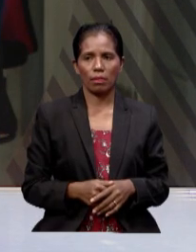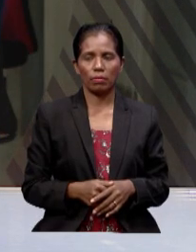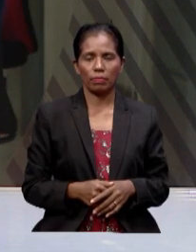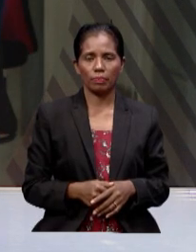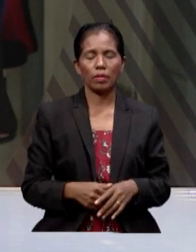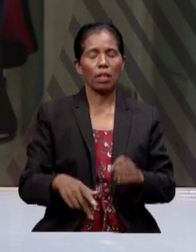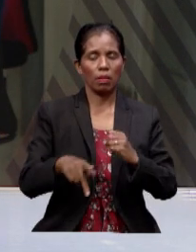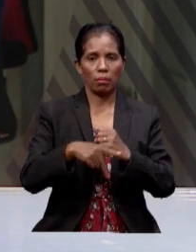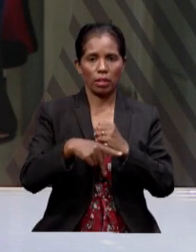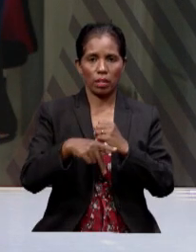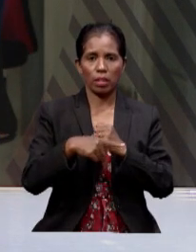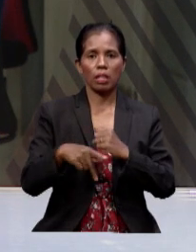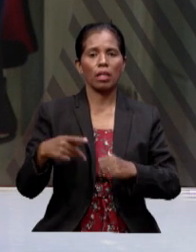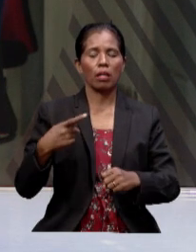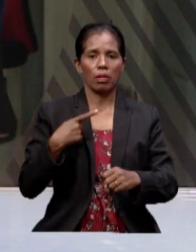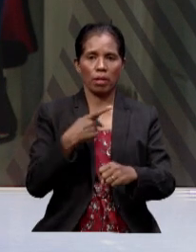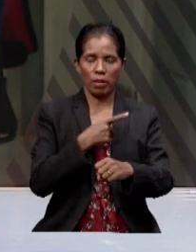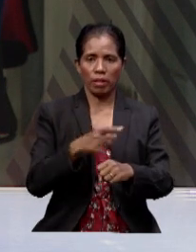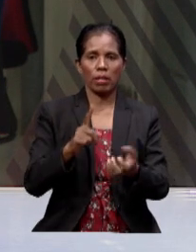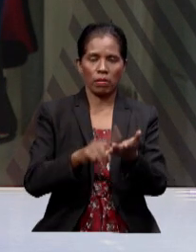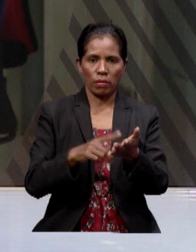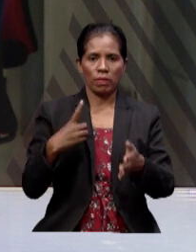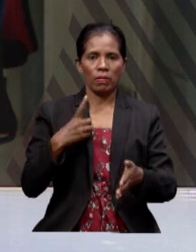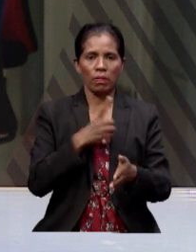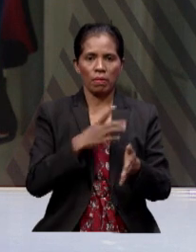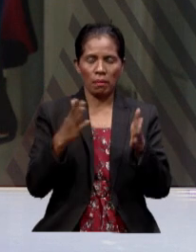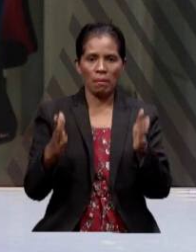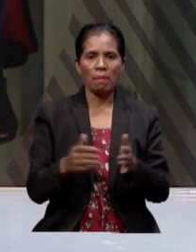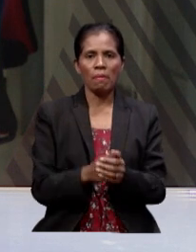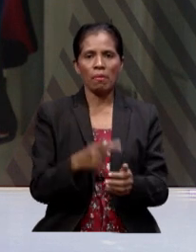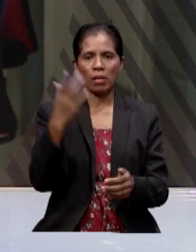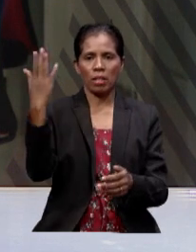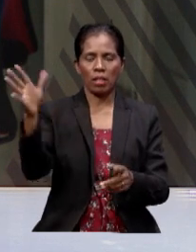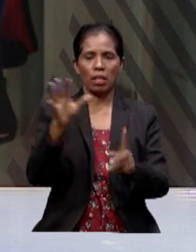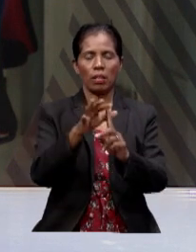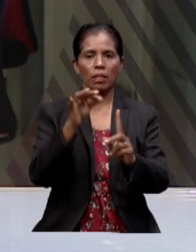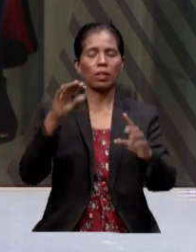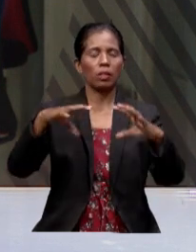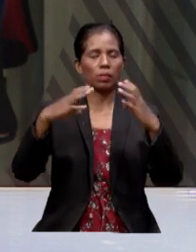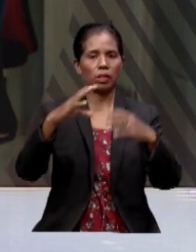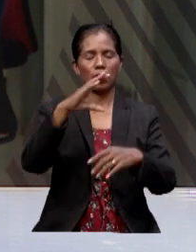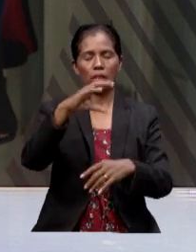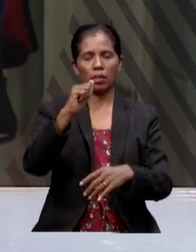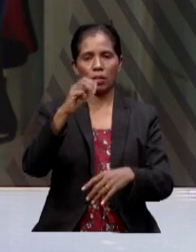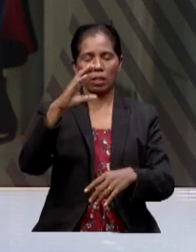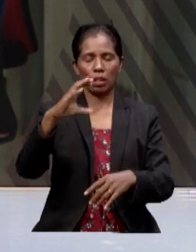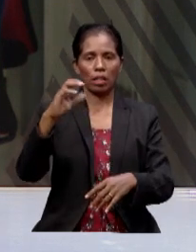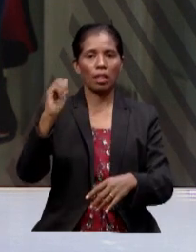Bancada parlamentar se discute, deputado Sira nebe ausência e reeleição, comissário Kak Badala Lima.